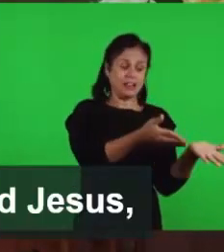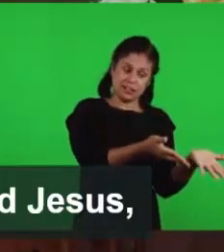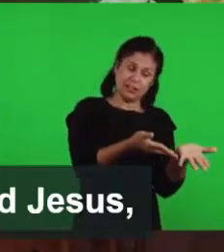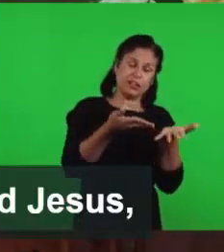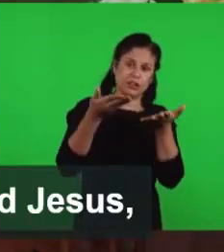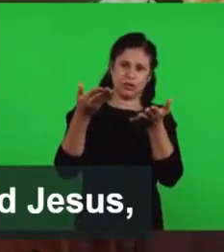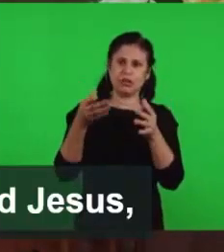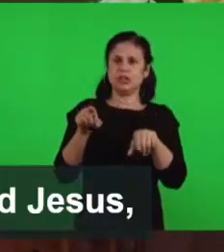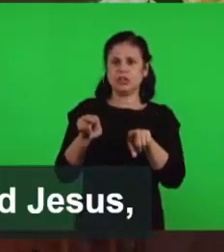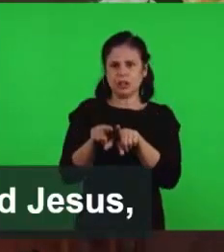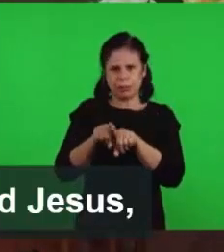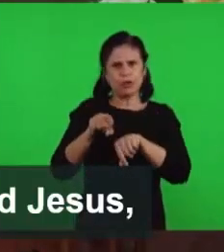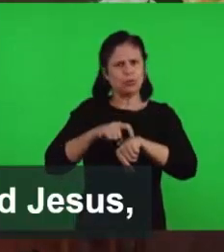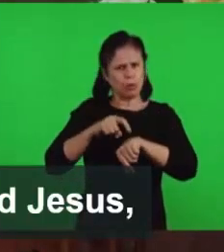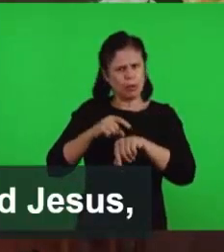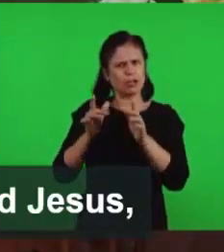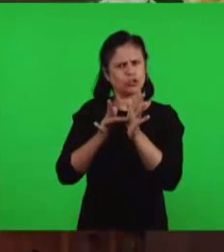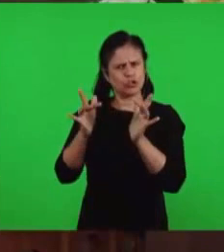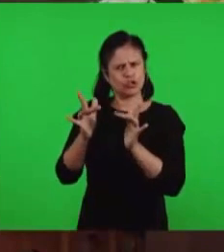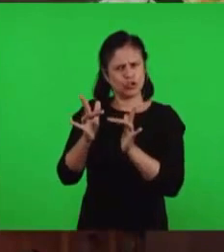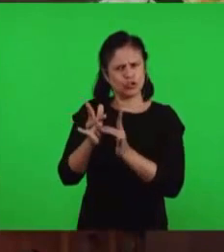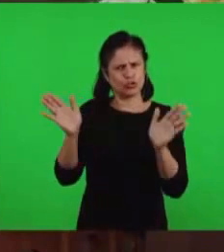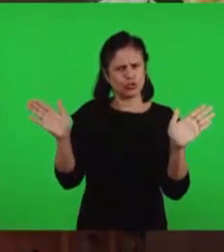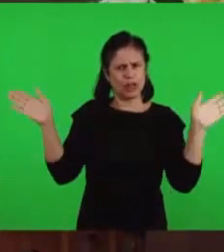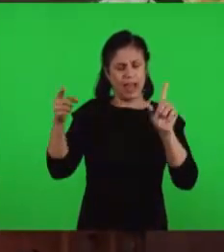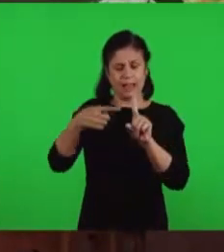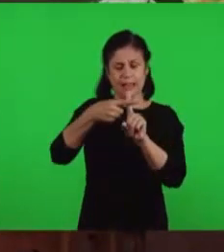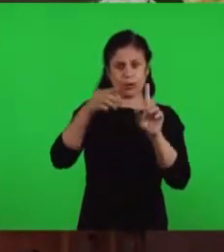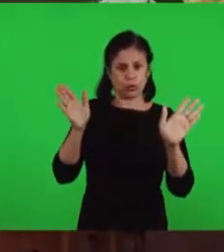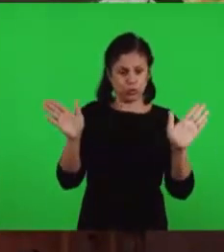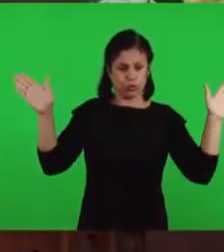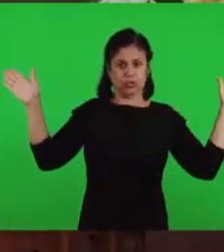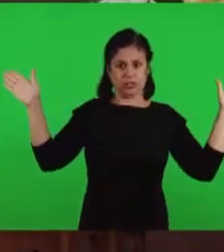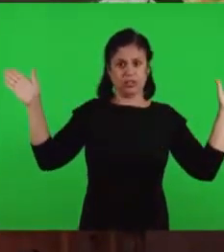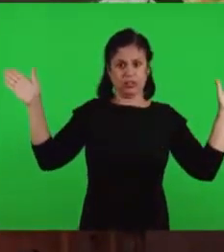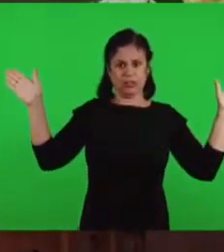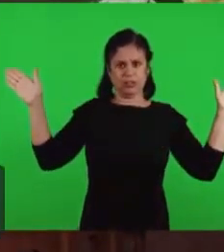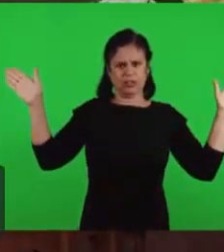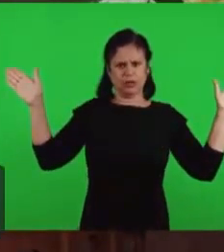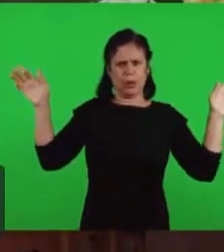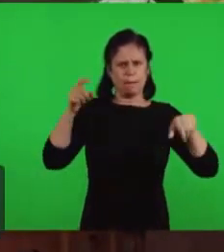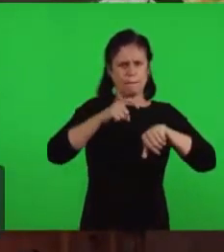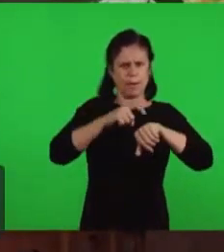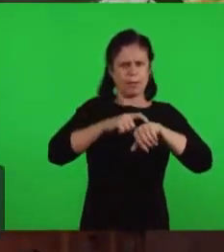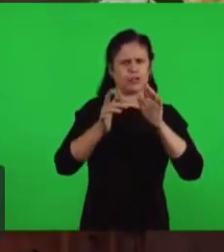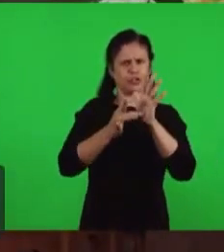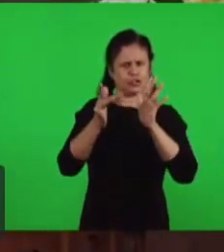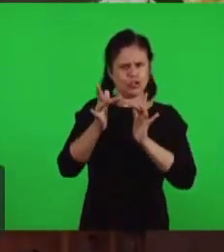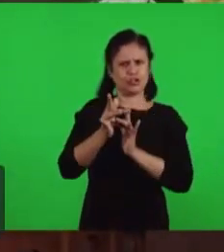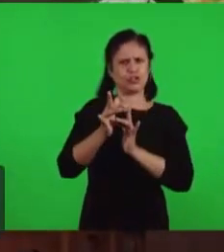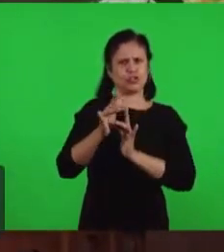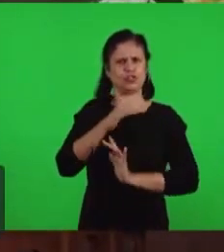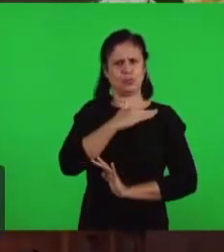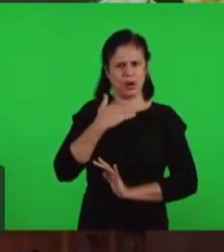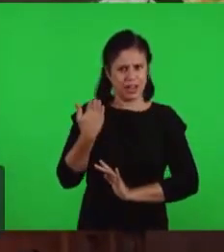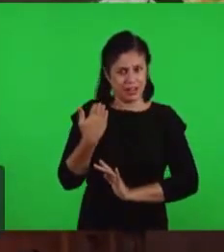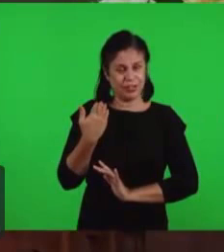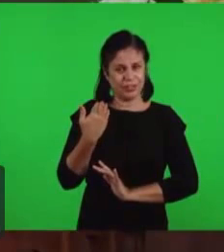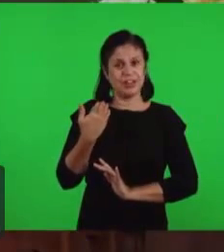momento da morte do Senhor Jesus alguns Santos ressuscitaram mas voltaram a morrer